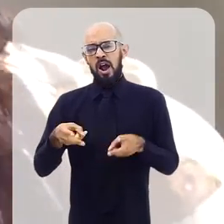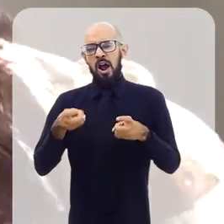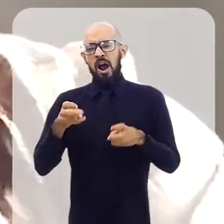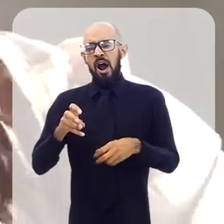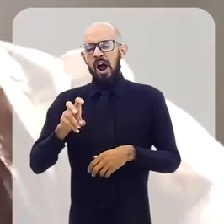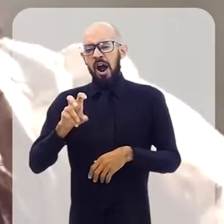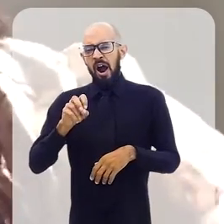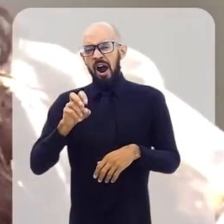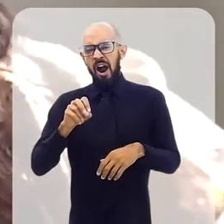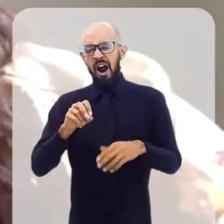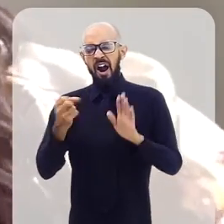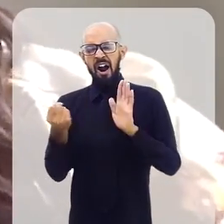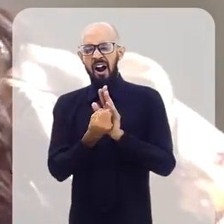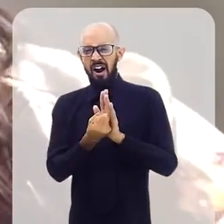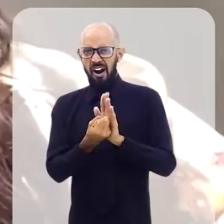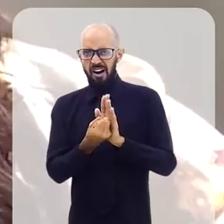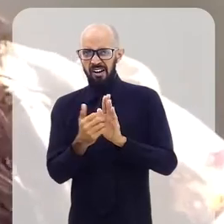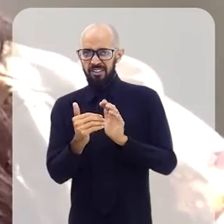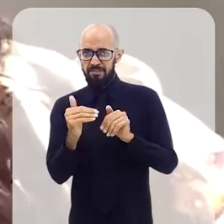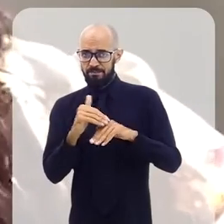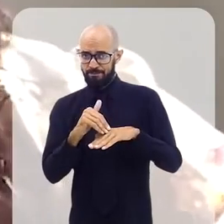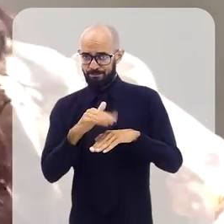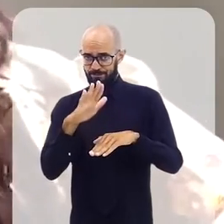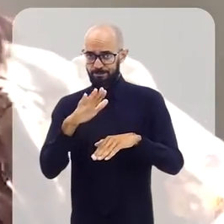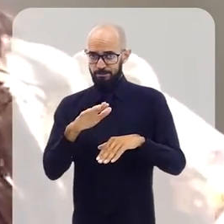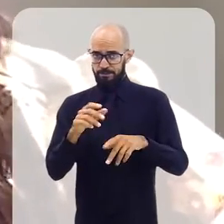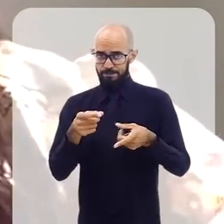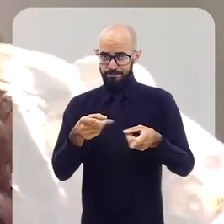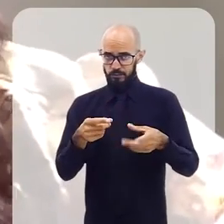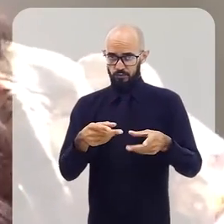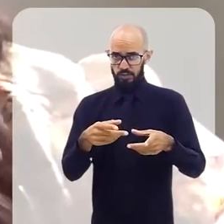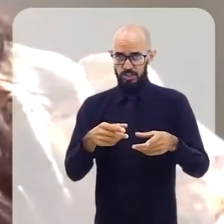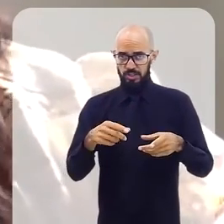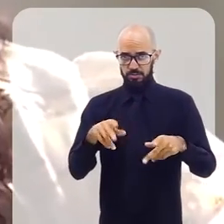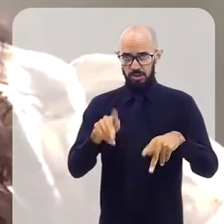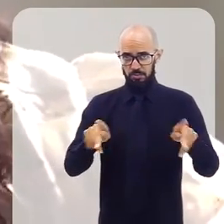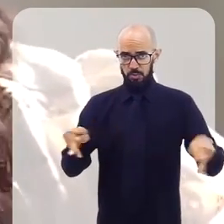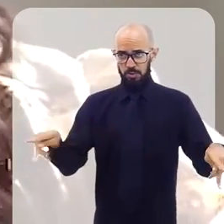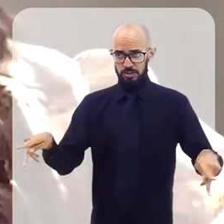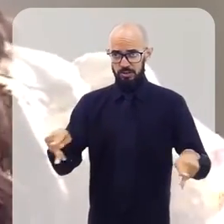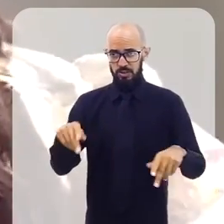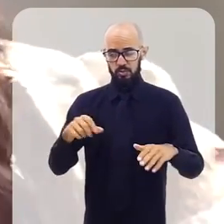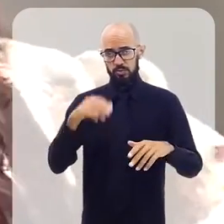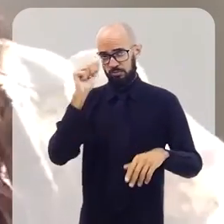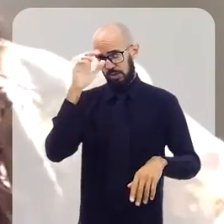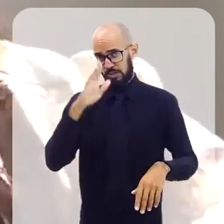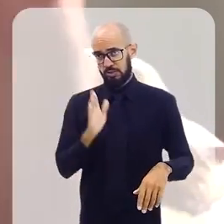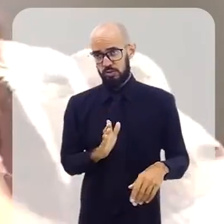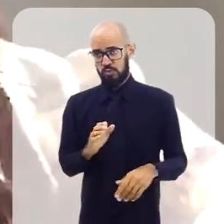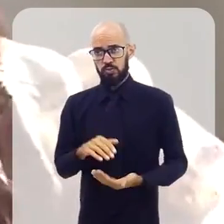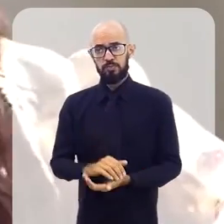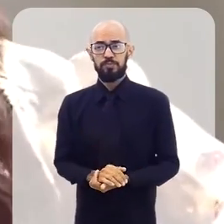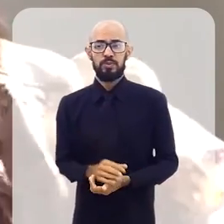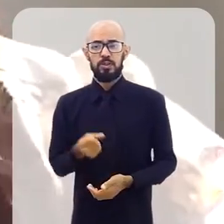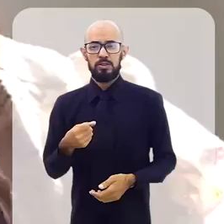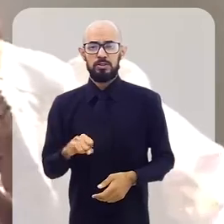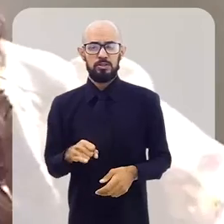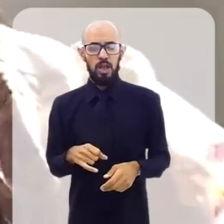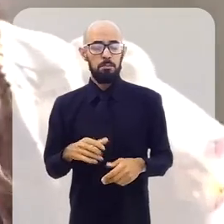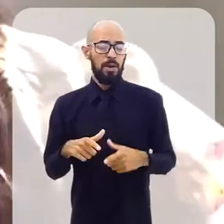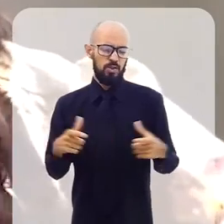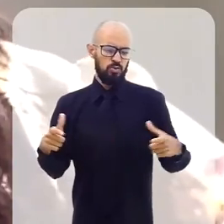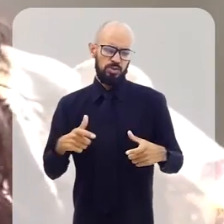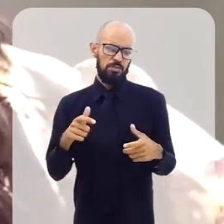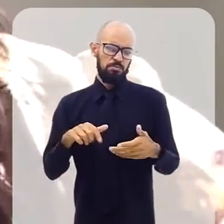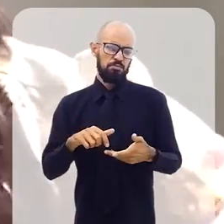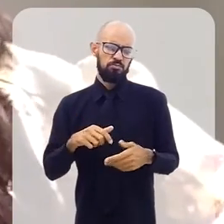pega ali, são 50 das maiores, né, marcas e varejistas, né, brasileiras. Então, até se vocês olhar depois a lista, são